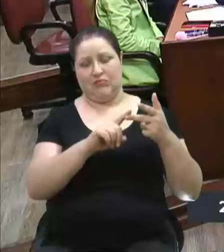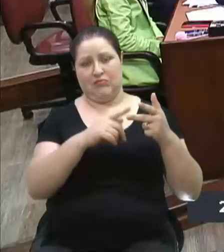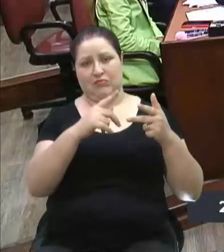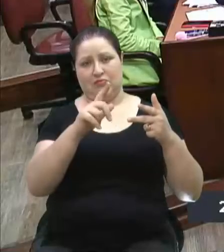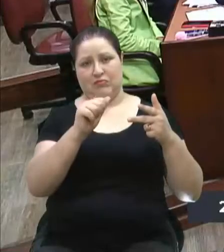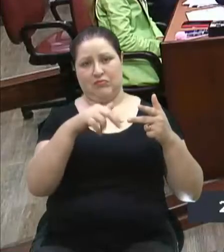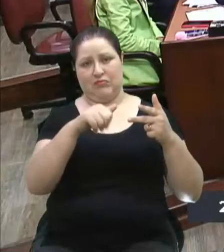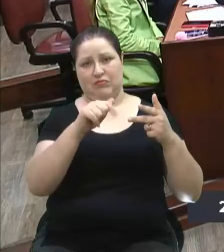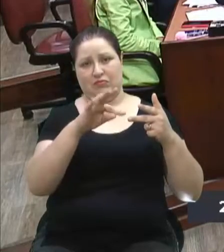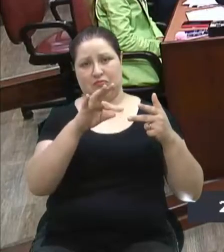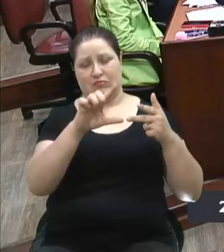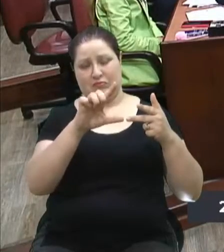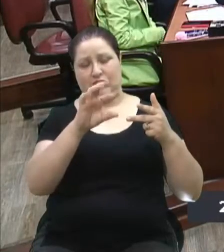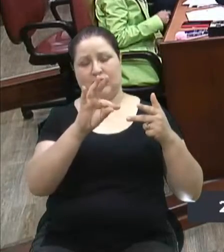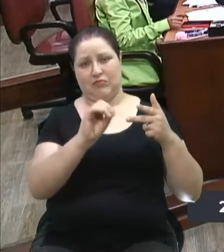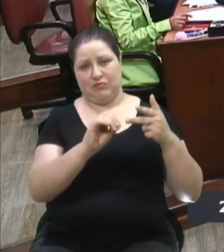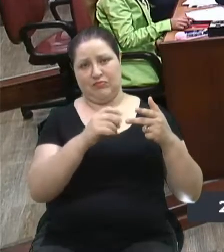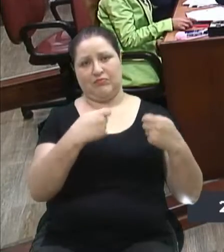que é o voto, presidente.